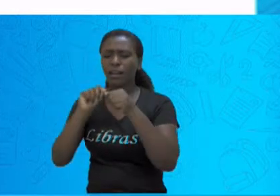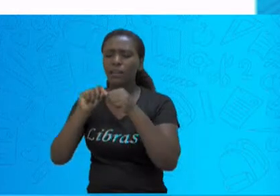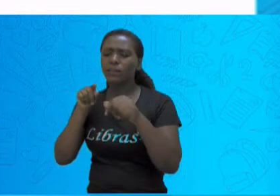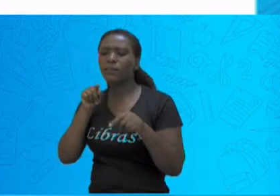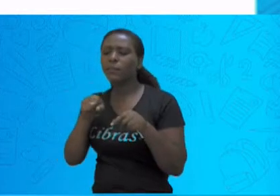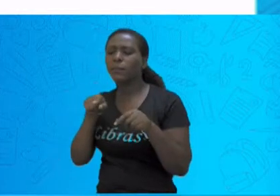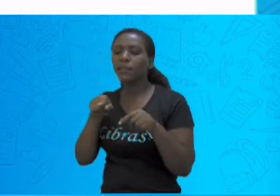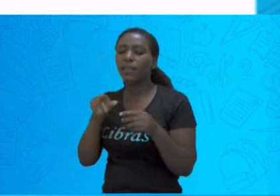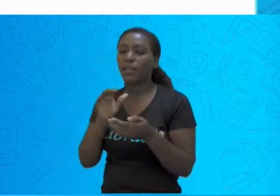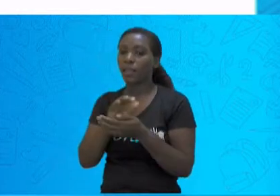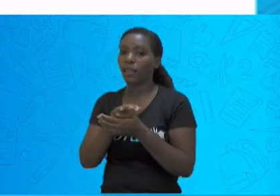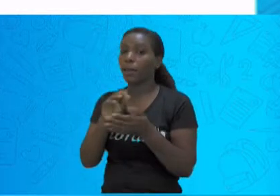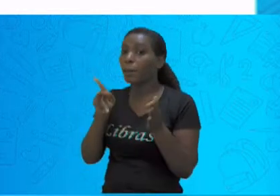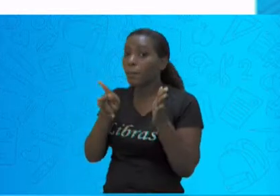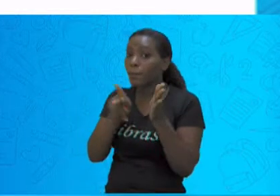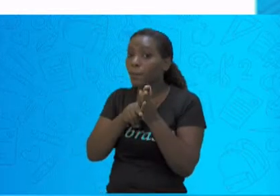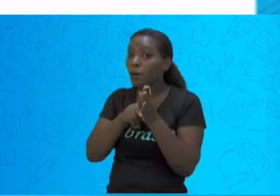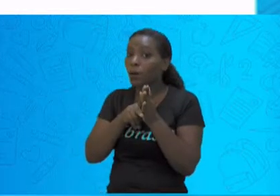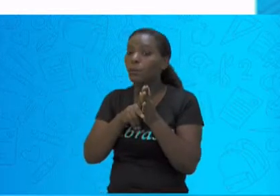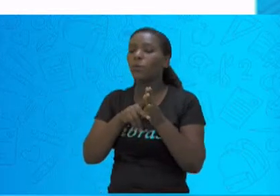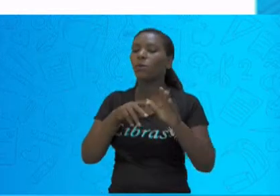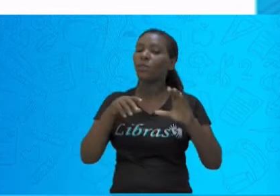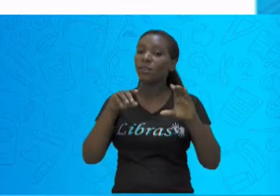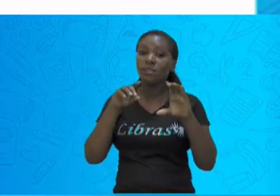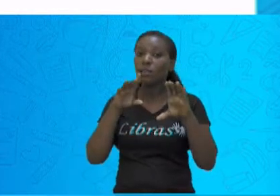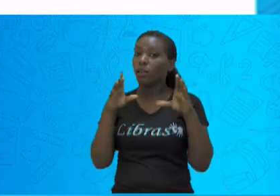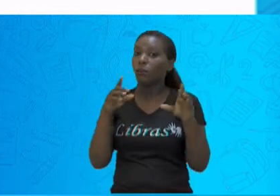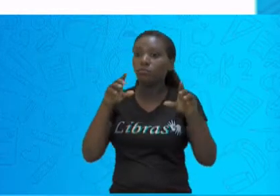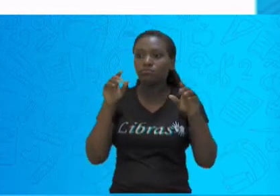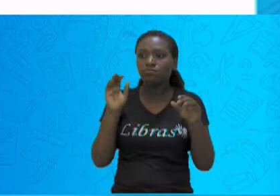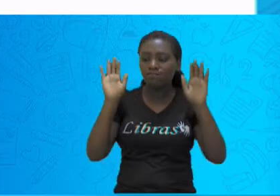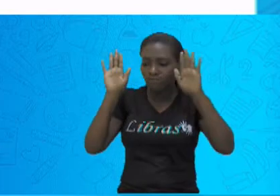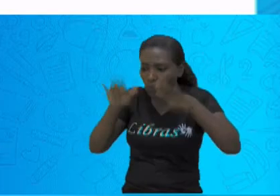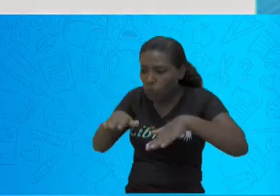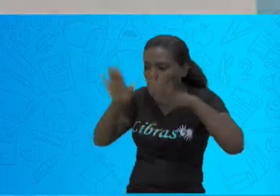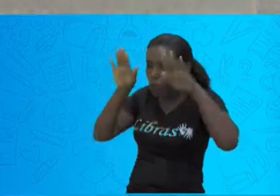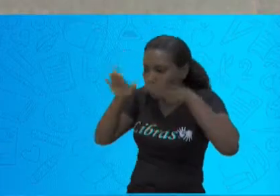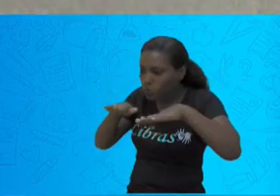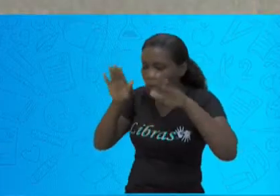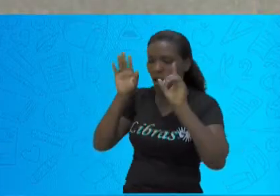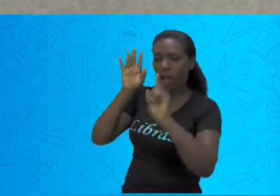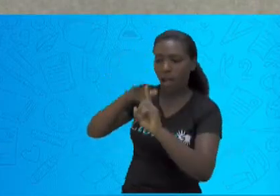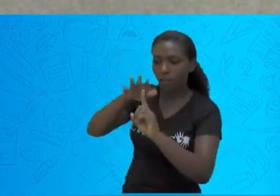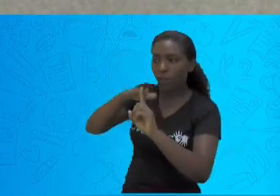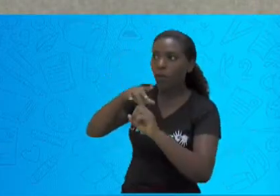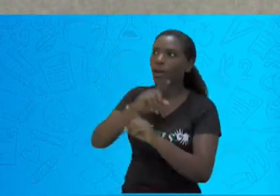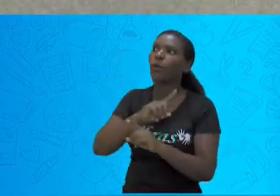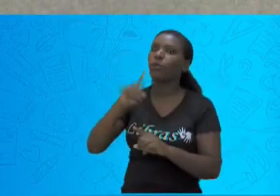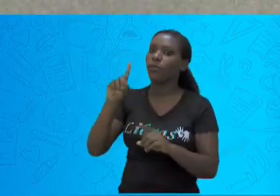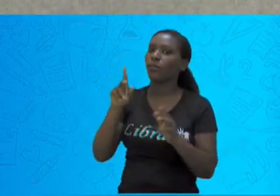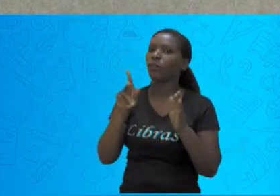de cerimônias. Também eles jogavam bola. Isso é uma